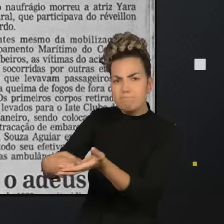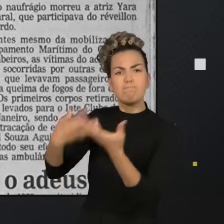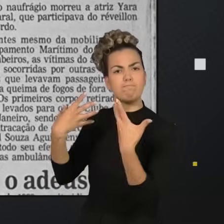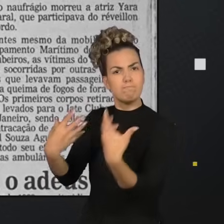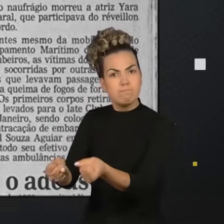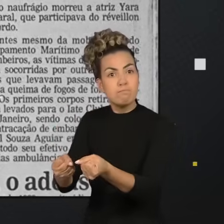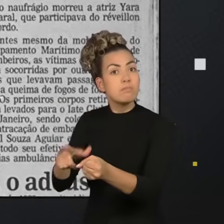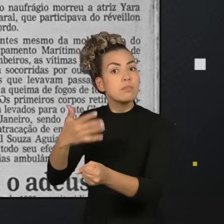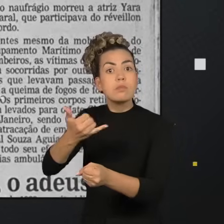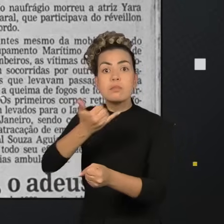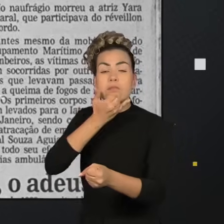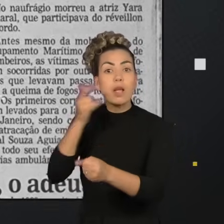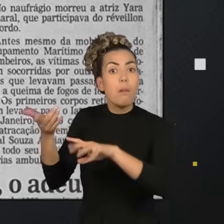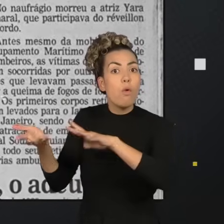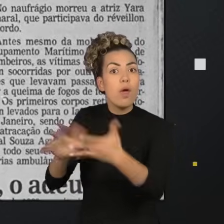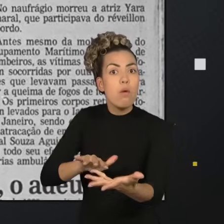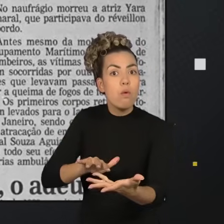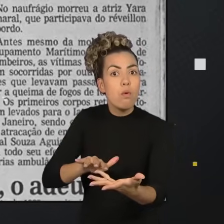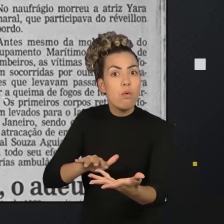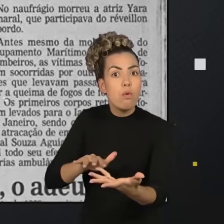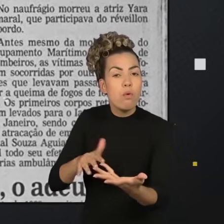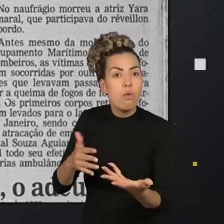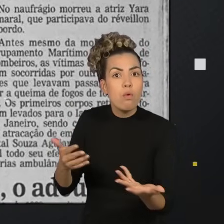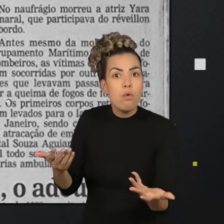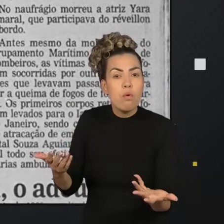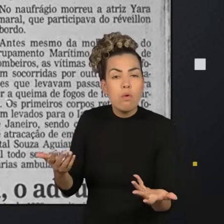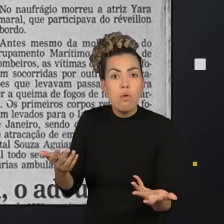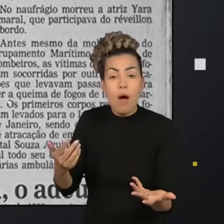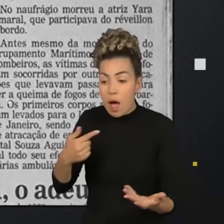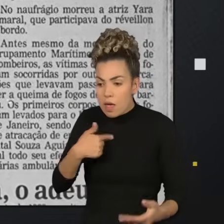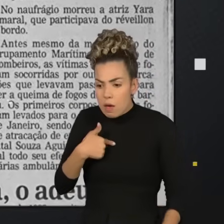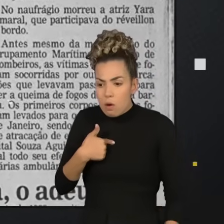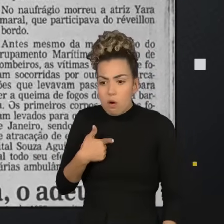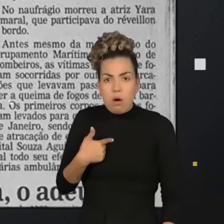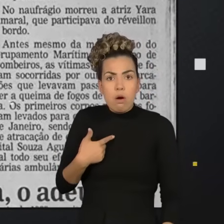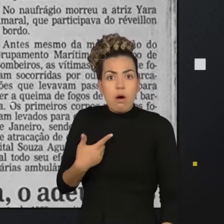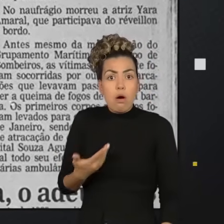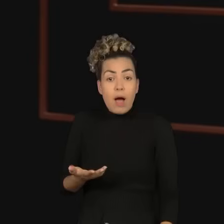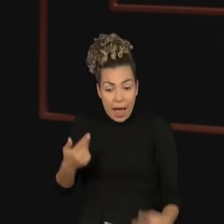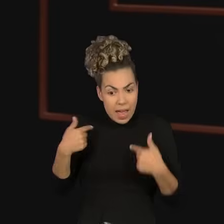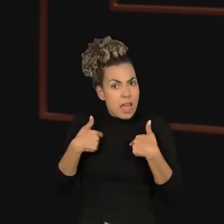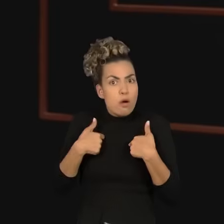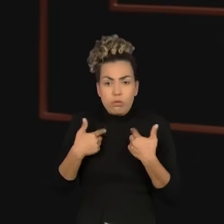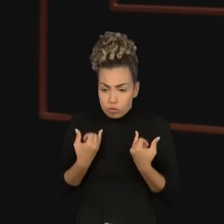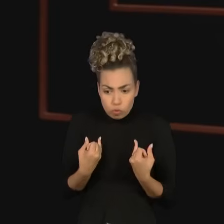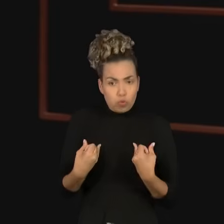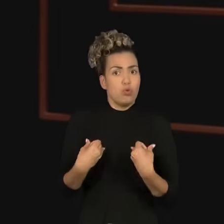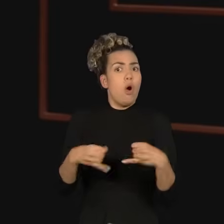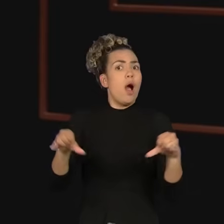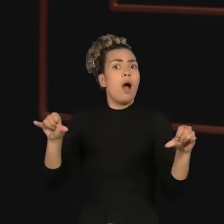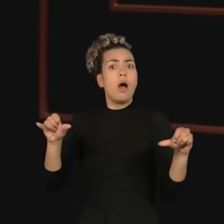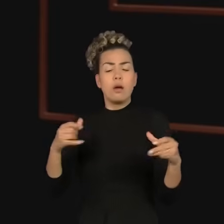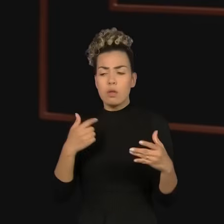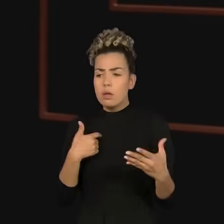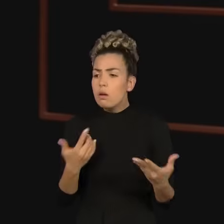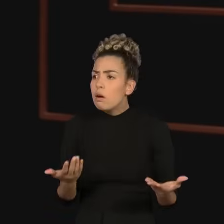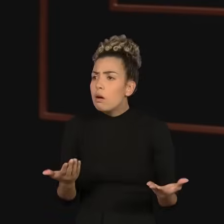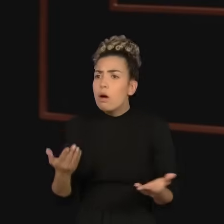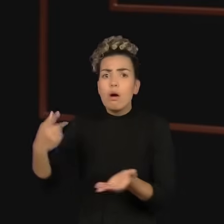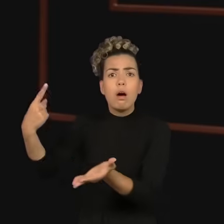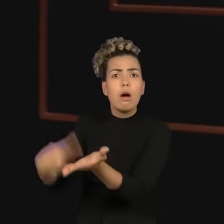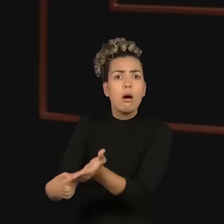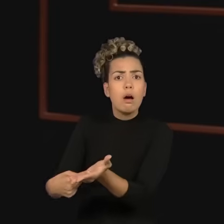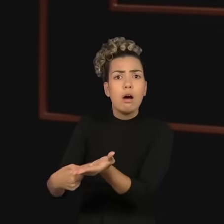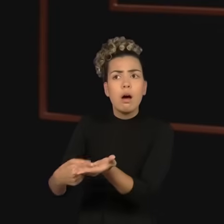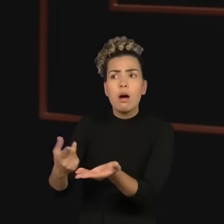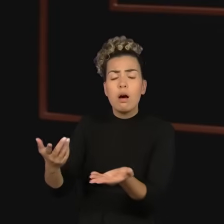ela morreu no Réveillon. Né? Que foi uma coisa, eu fiquei, pelo amor de Deus. Fora o fato